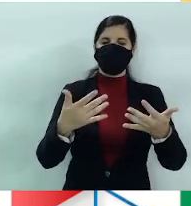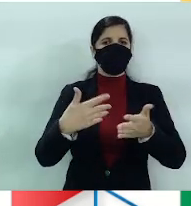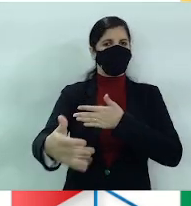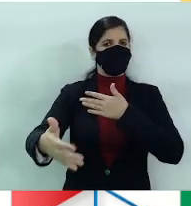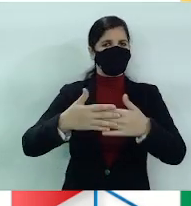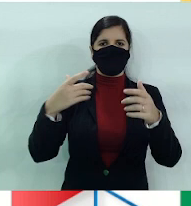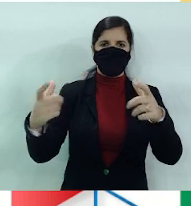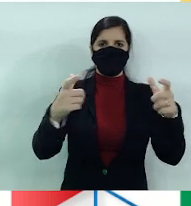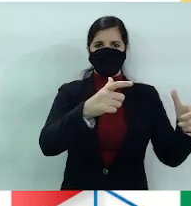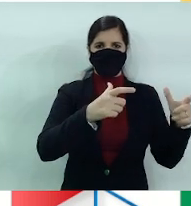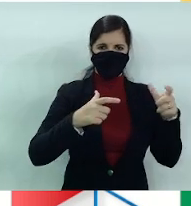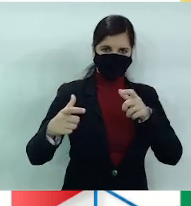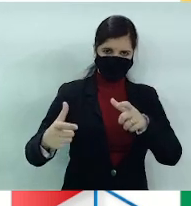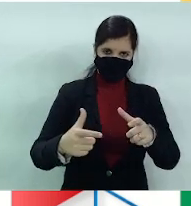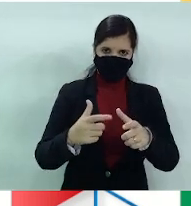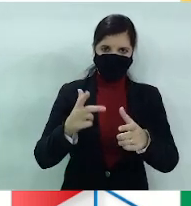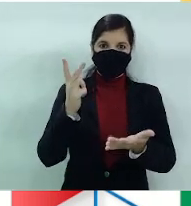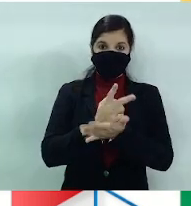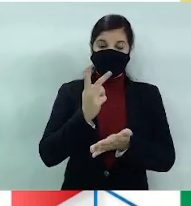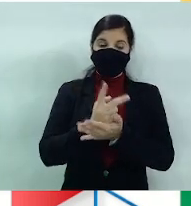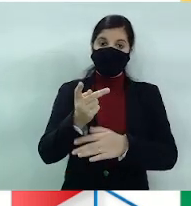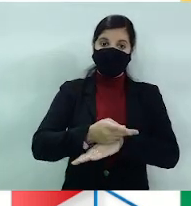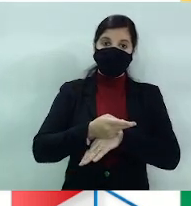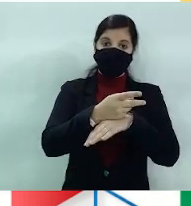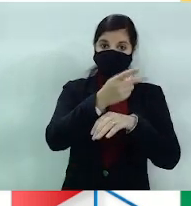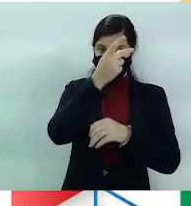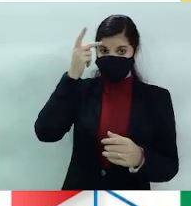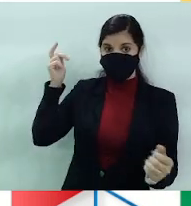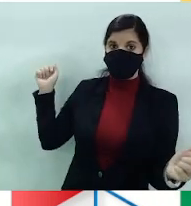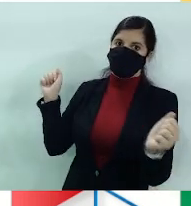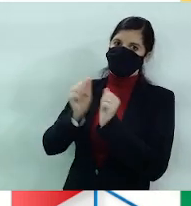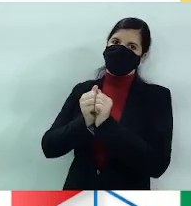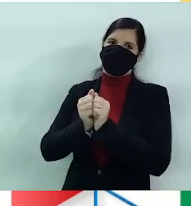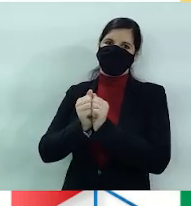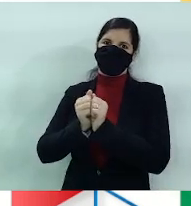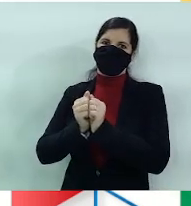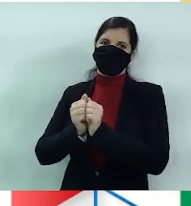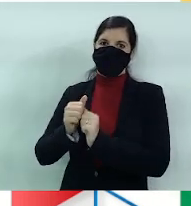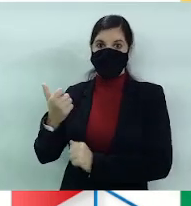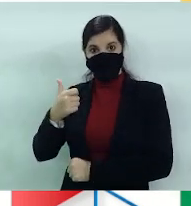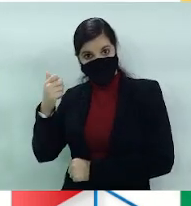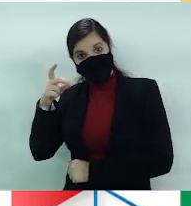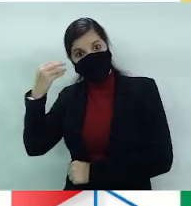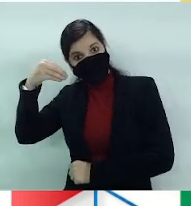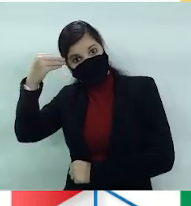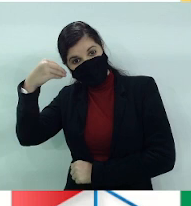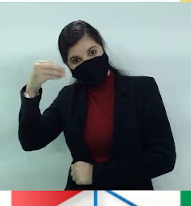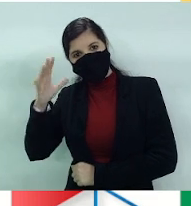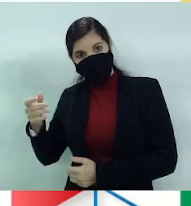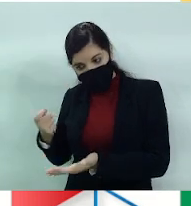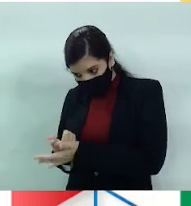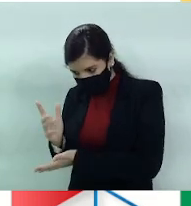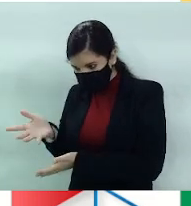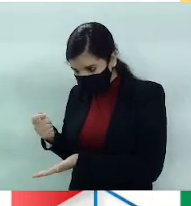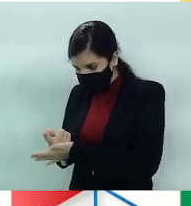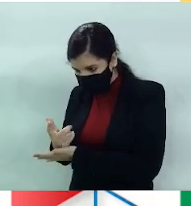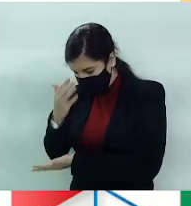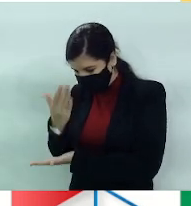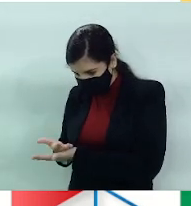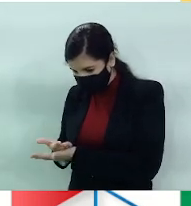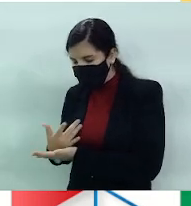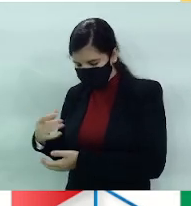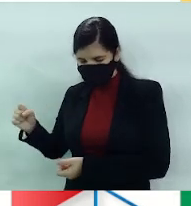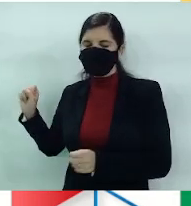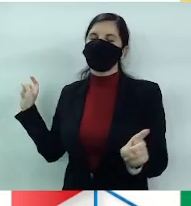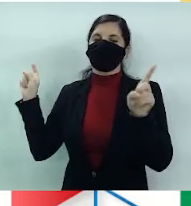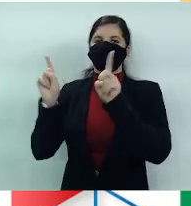lugar, normalmente vai procurar com outra pessoa que talvez já tenha adquirido aquele produto, né, ou que já viu, já